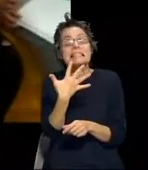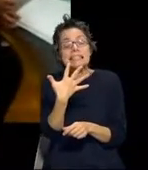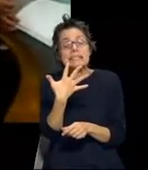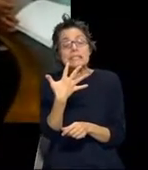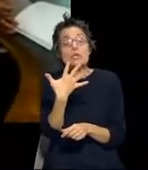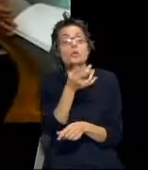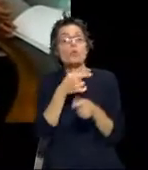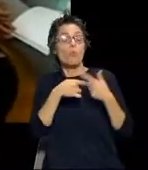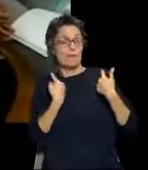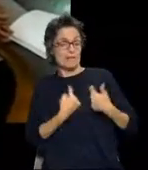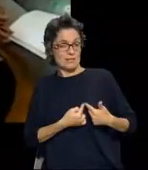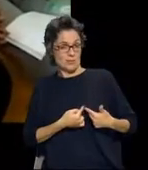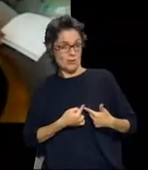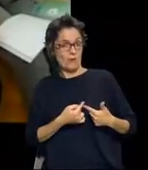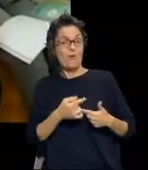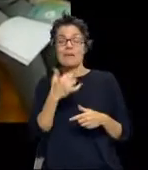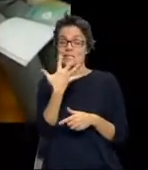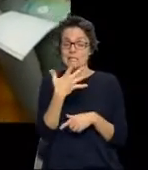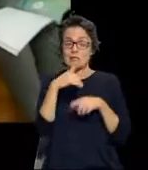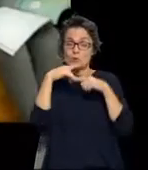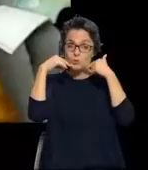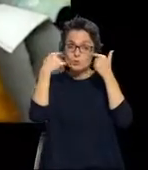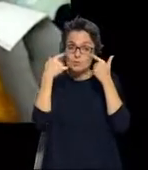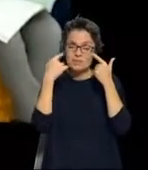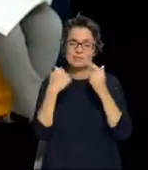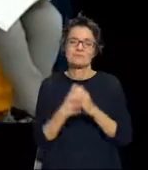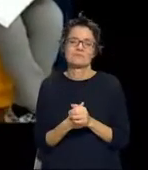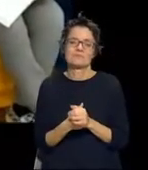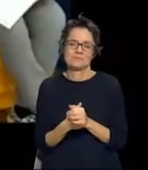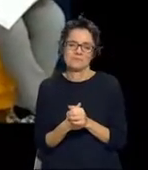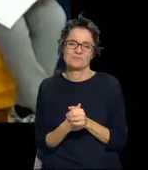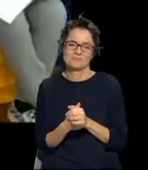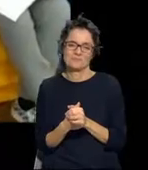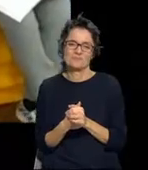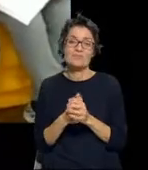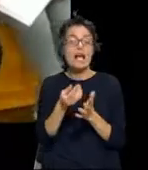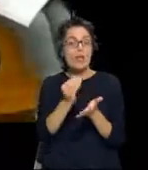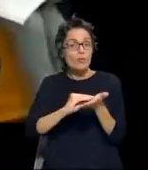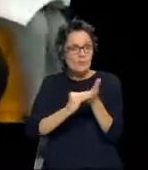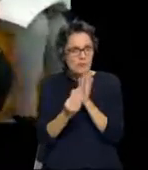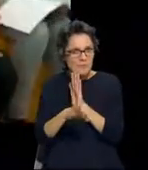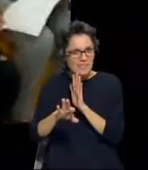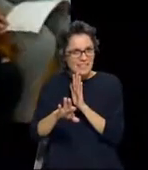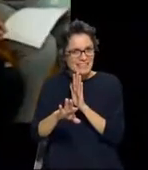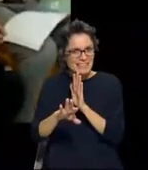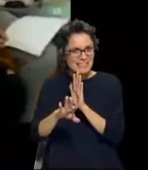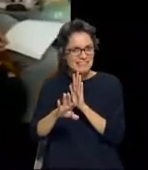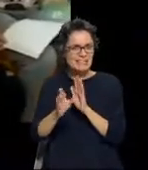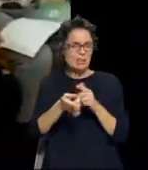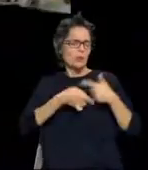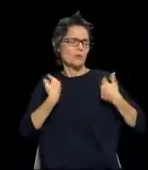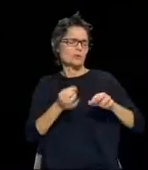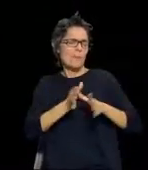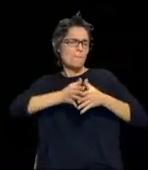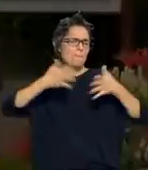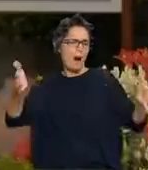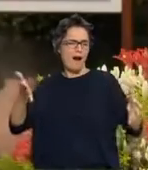5 corações. 5 corações, 5 sorrisos. Muito bem. Pequenos autores. Grandes